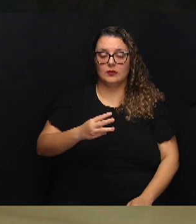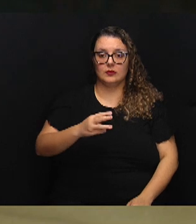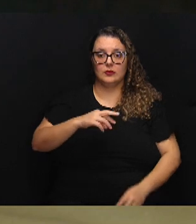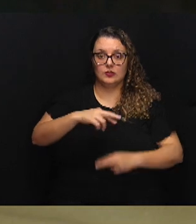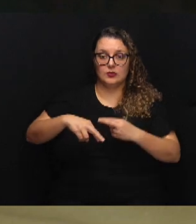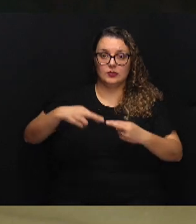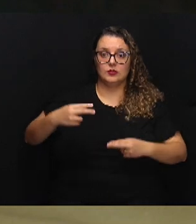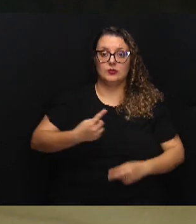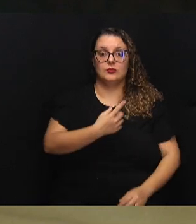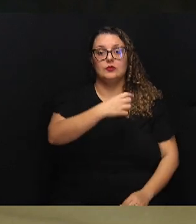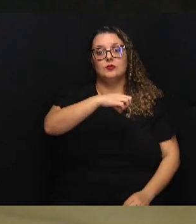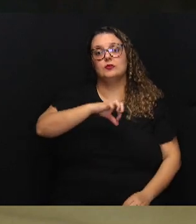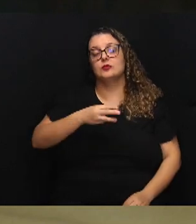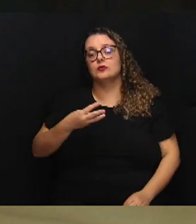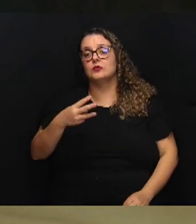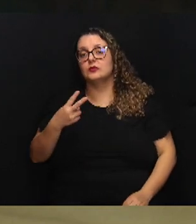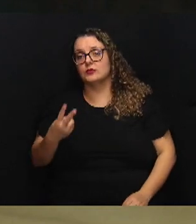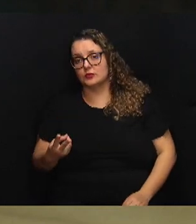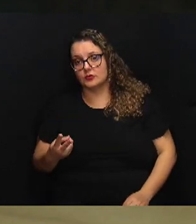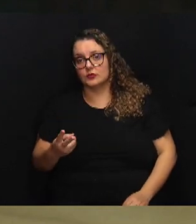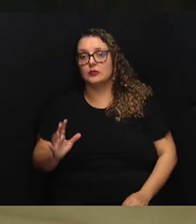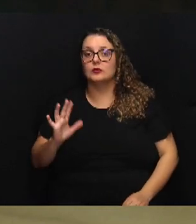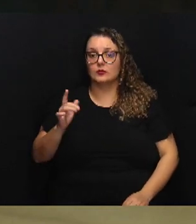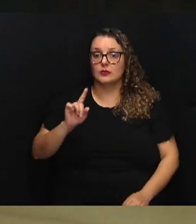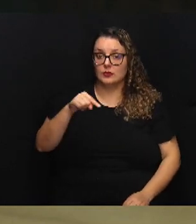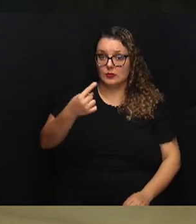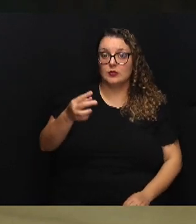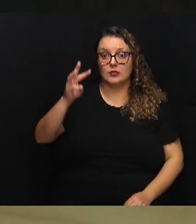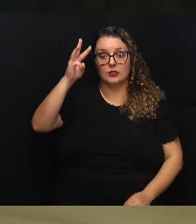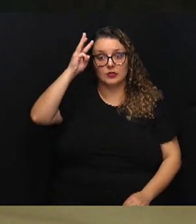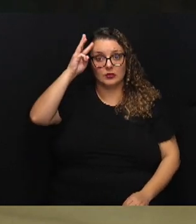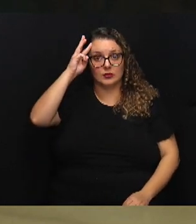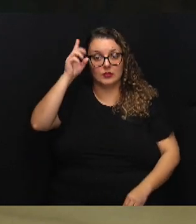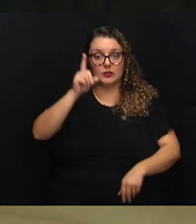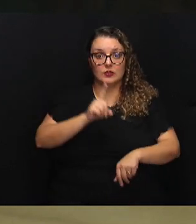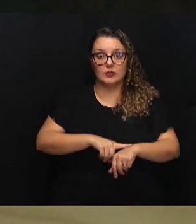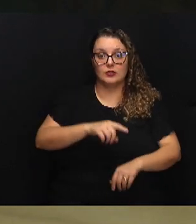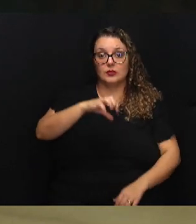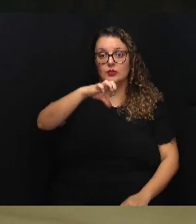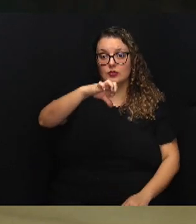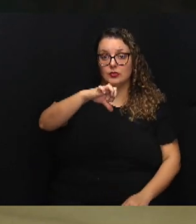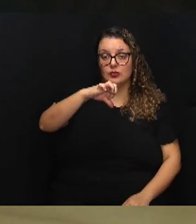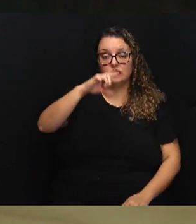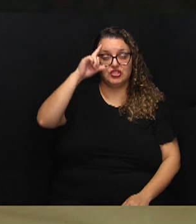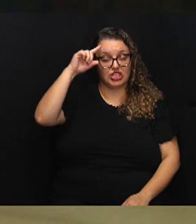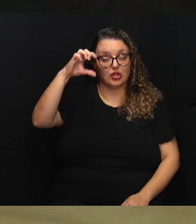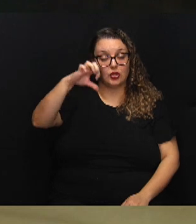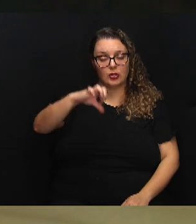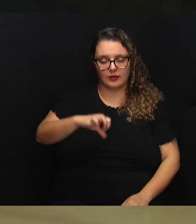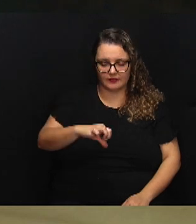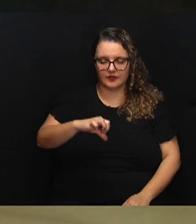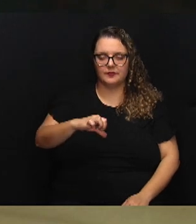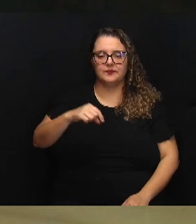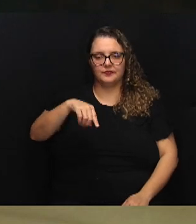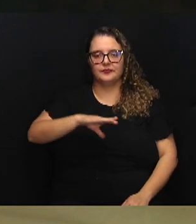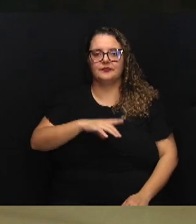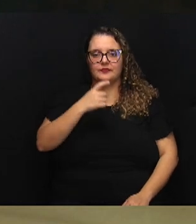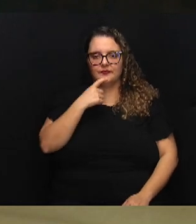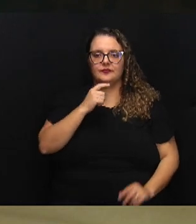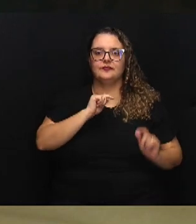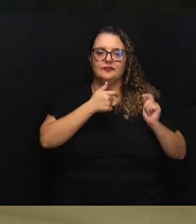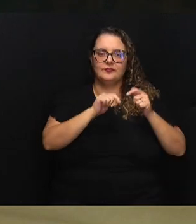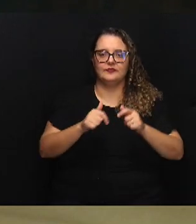de 1932. Acontece na próxima terça-feira, dia 9, aqui em Campinas, essa tradicional